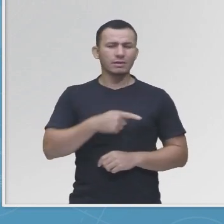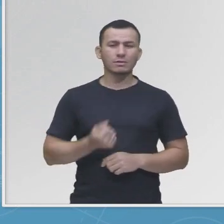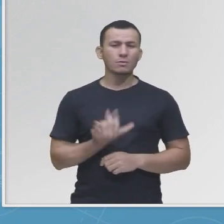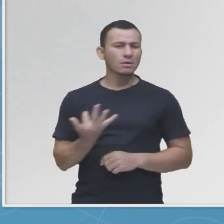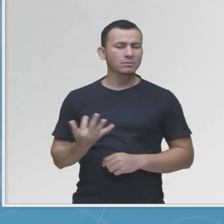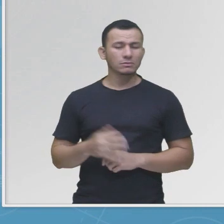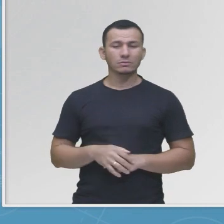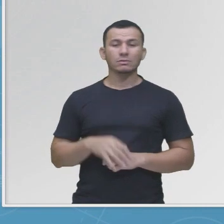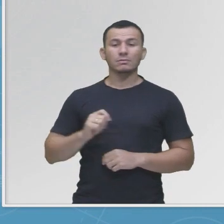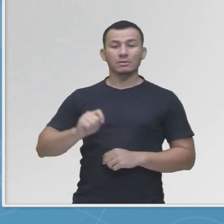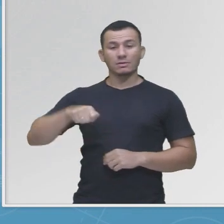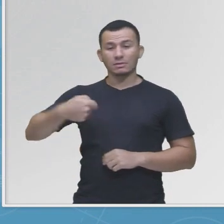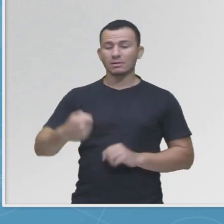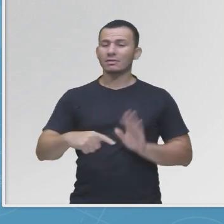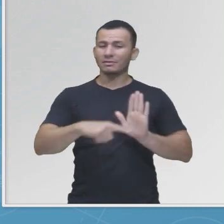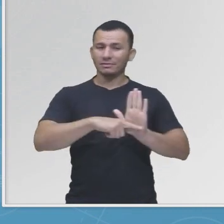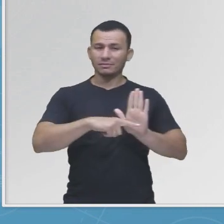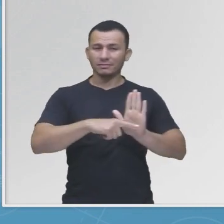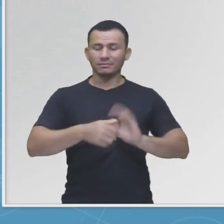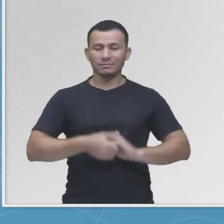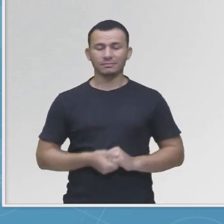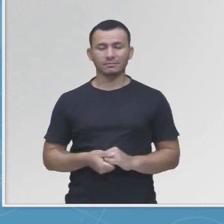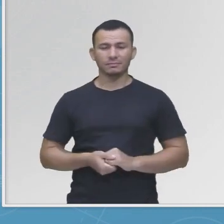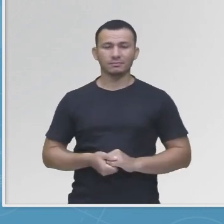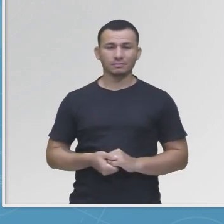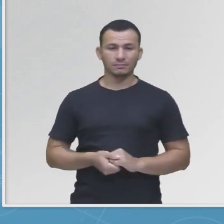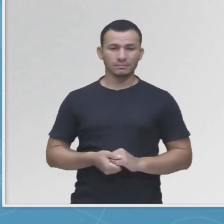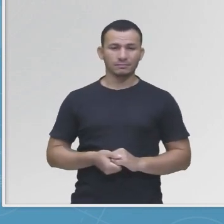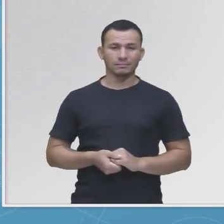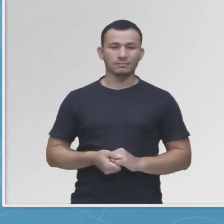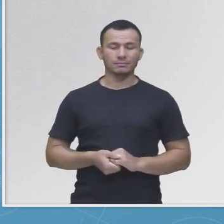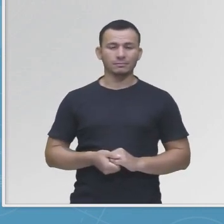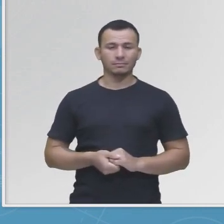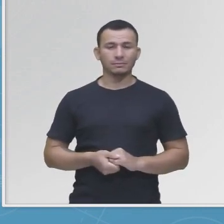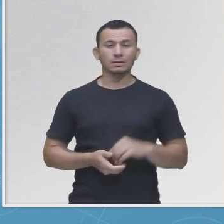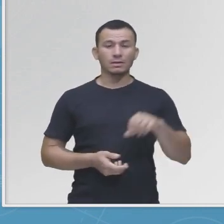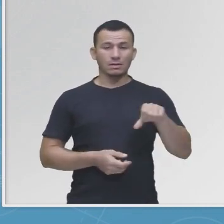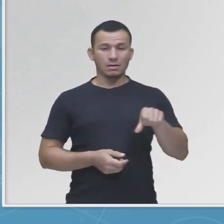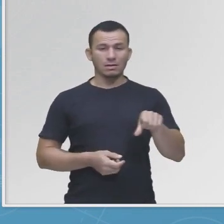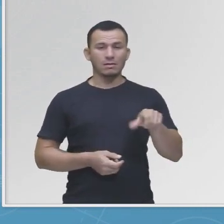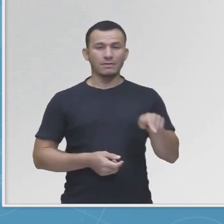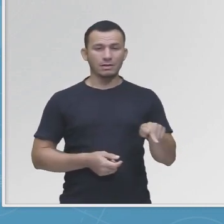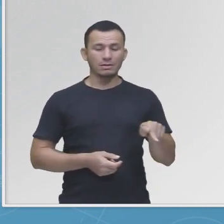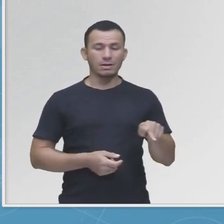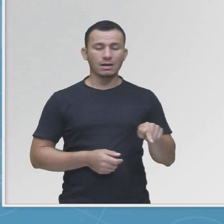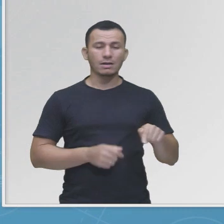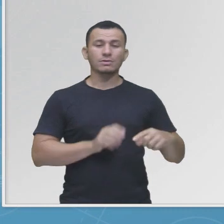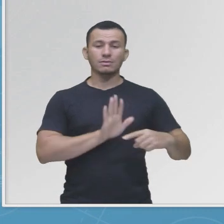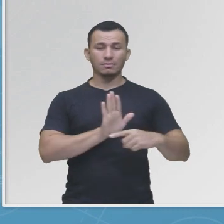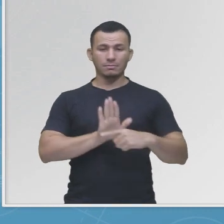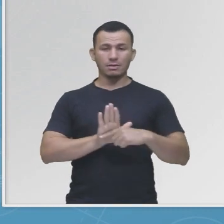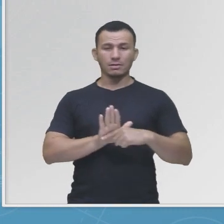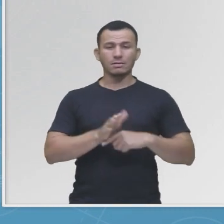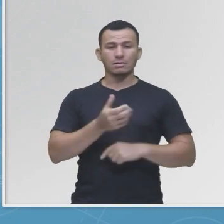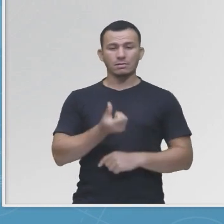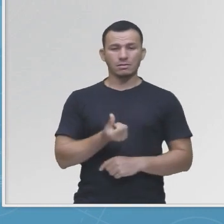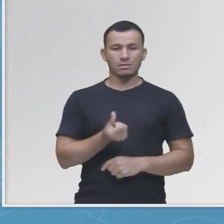realizar aqui a nossa operação de subtração. Nós vamos ter 97 menos